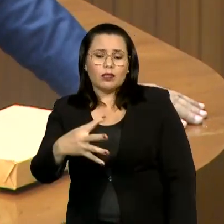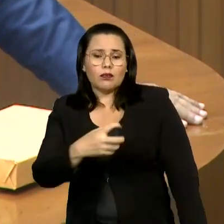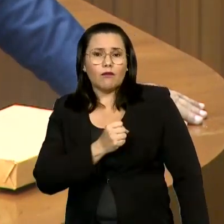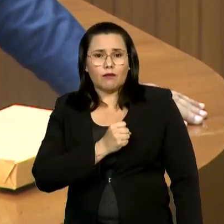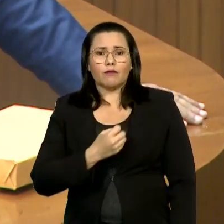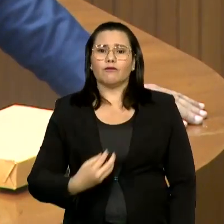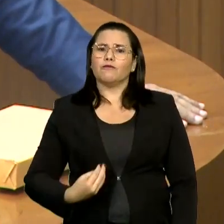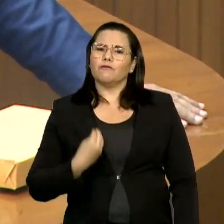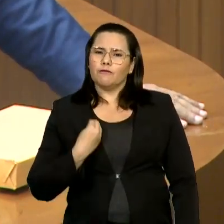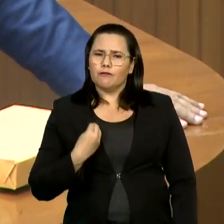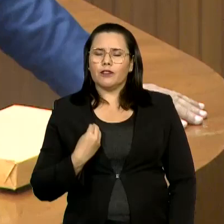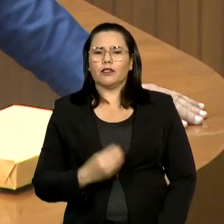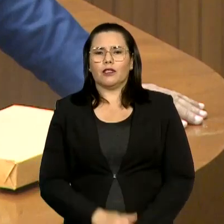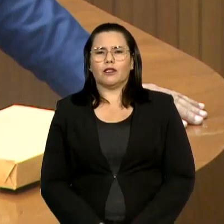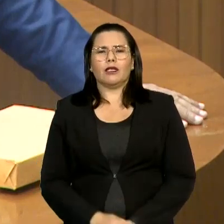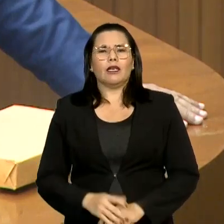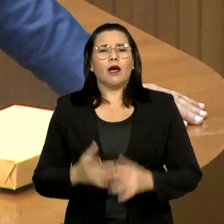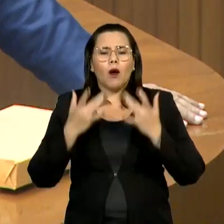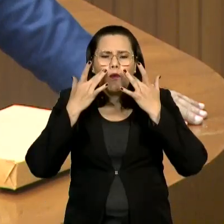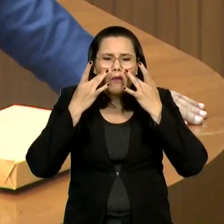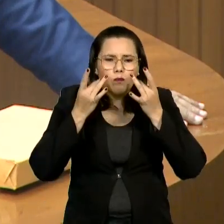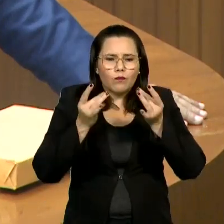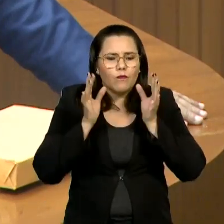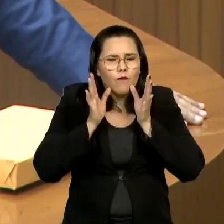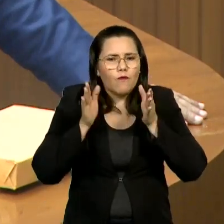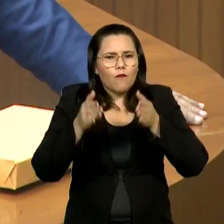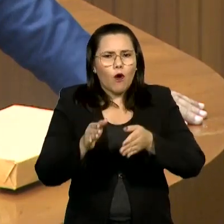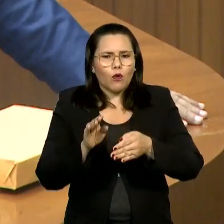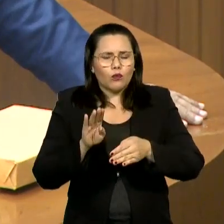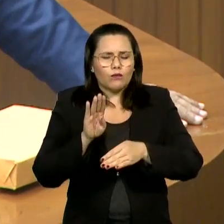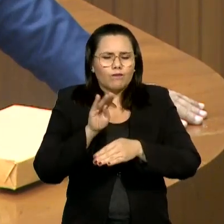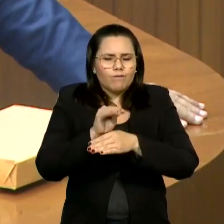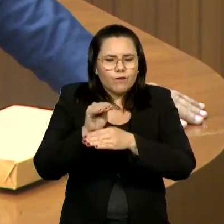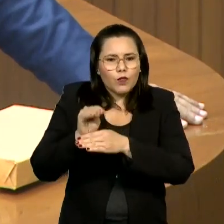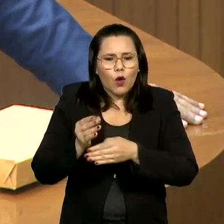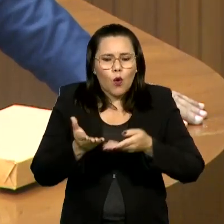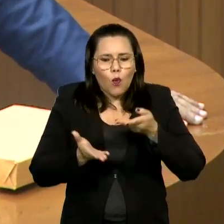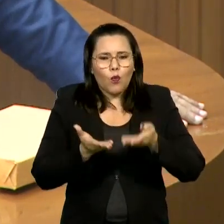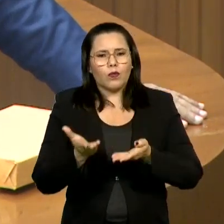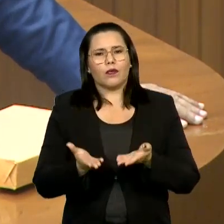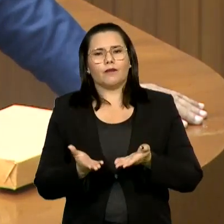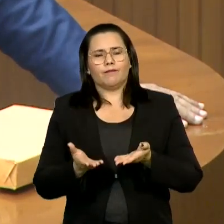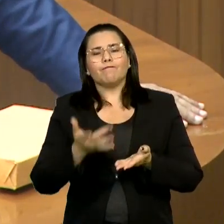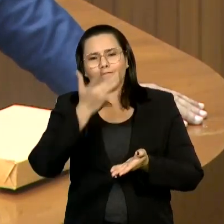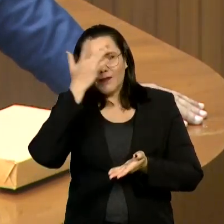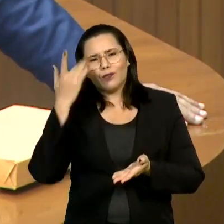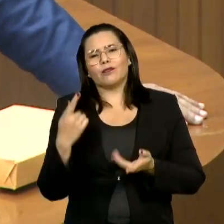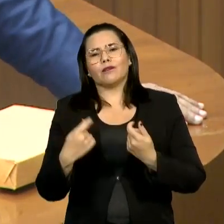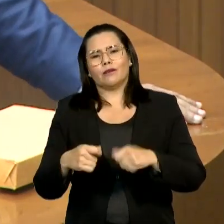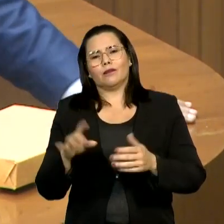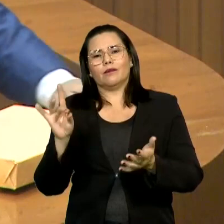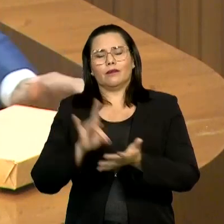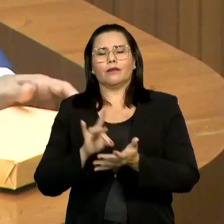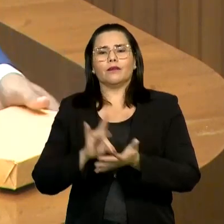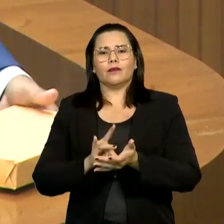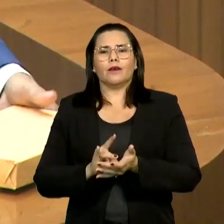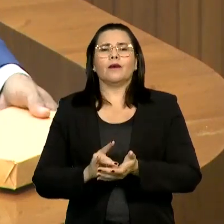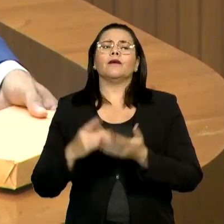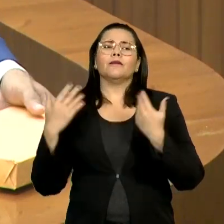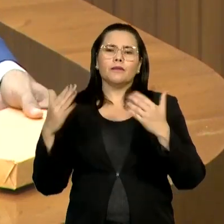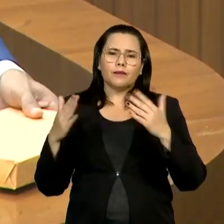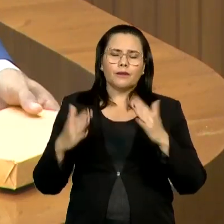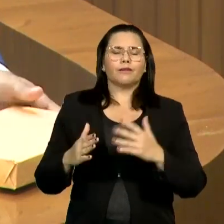alento, atenção às pessoas que mais necessitam. Parabéns mais uma vez pelo